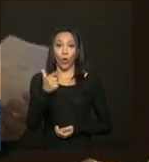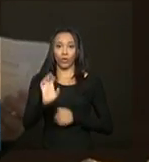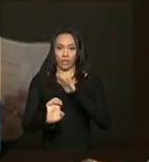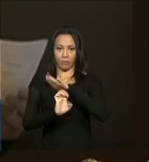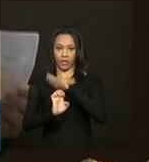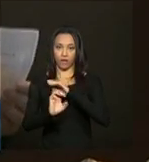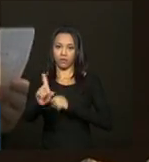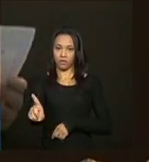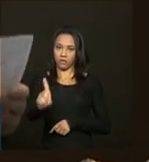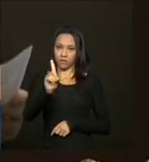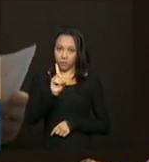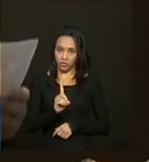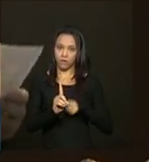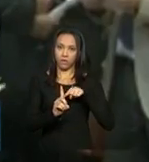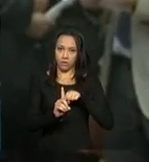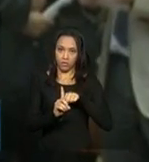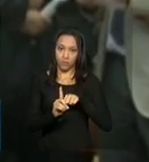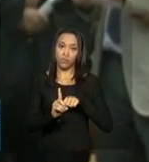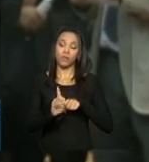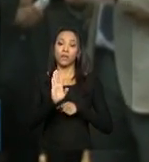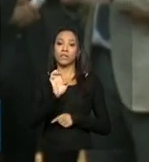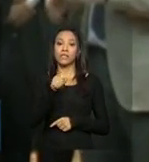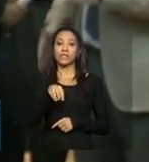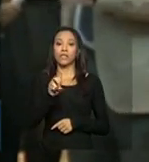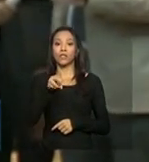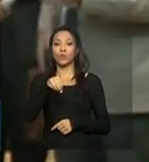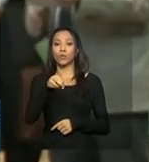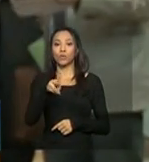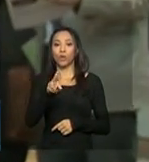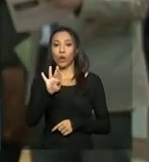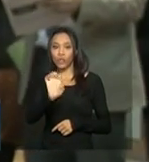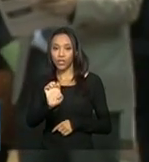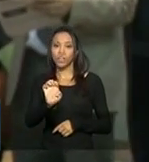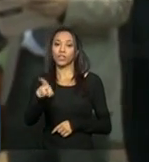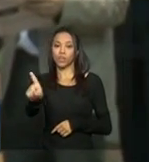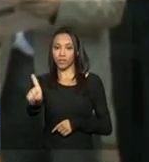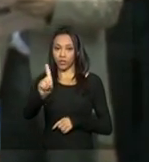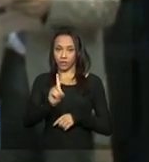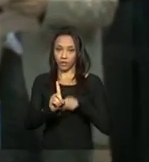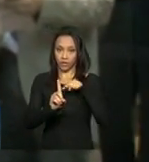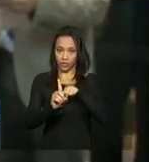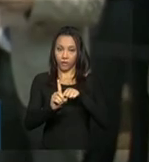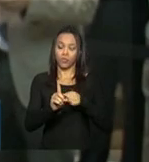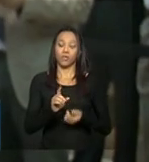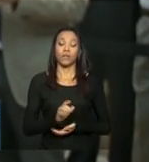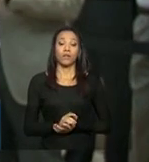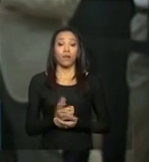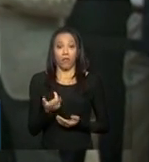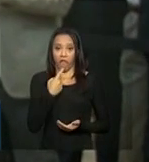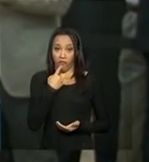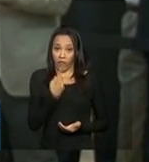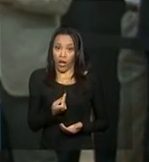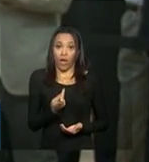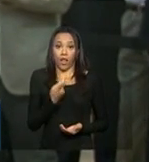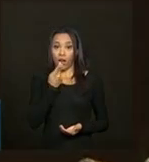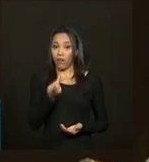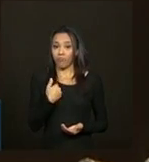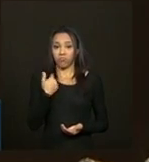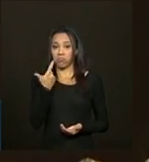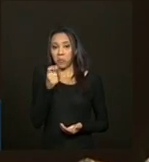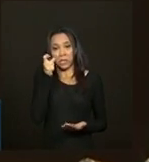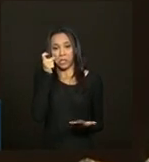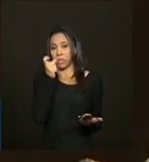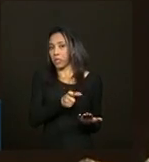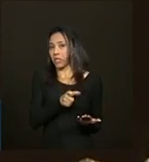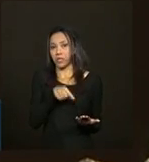Proposta entregue pelo Consórcio Centro-Norte, representado pela corretora Brasil Plural, declara que não possui